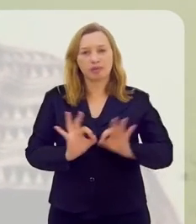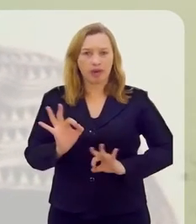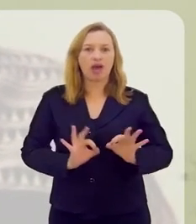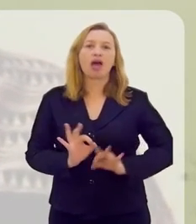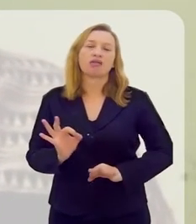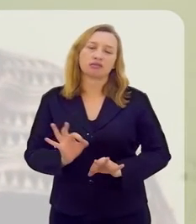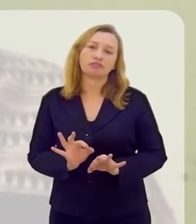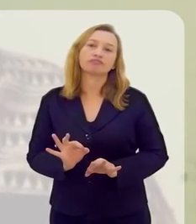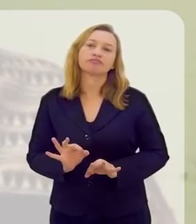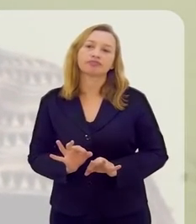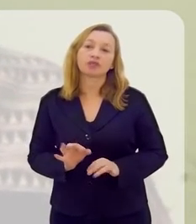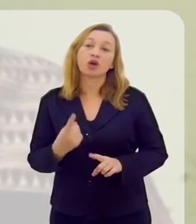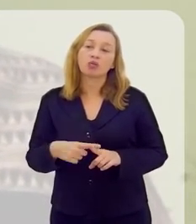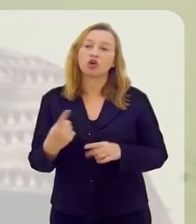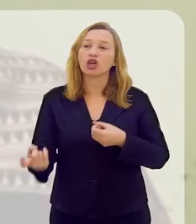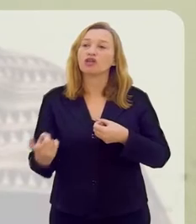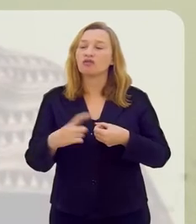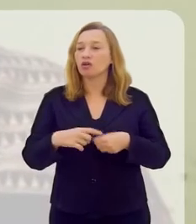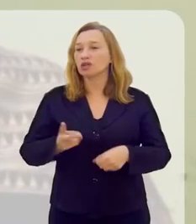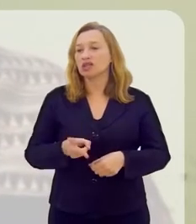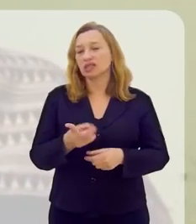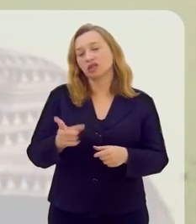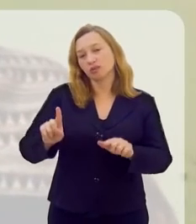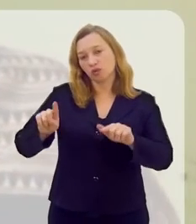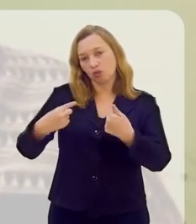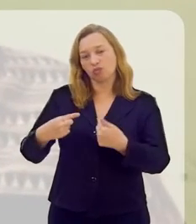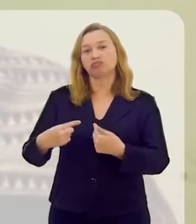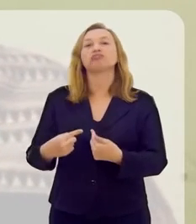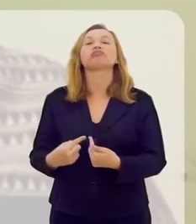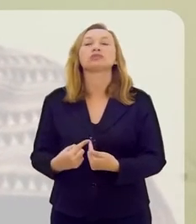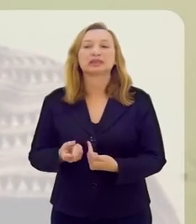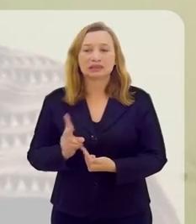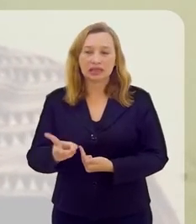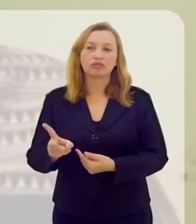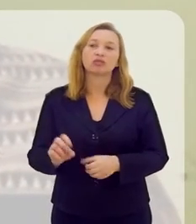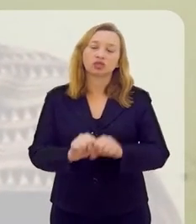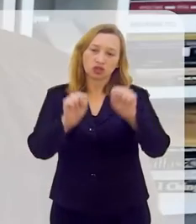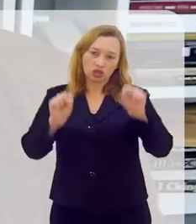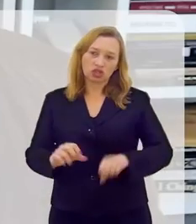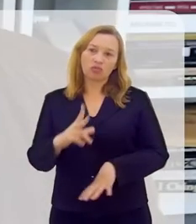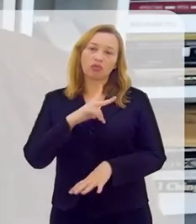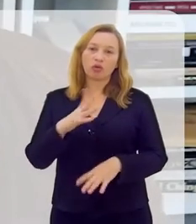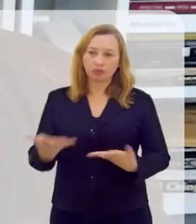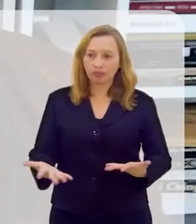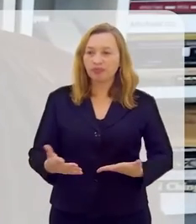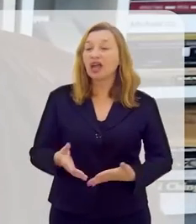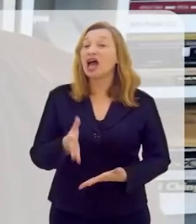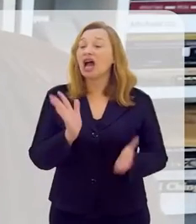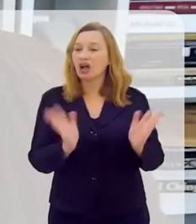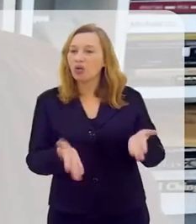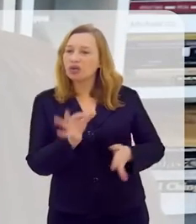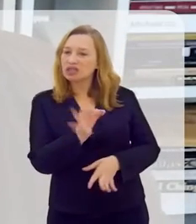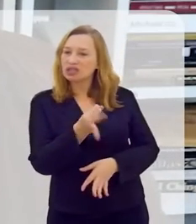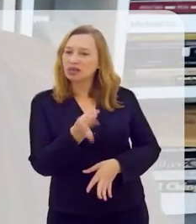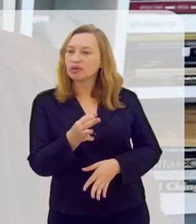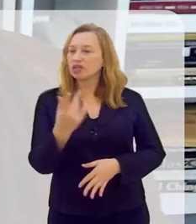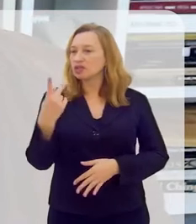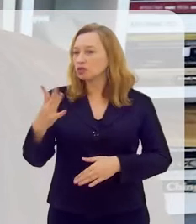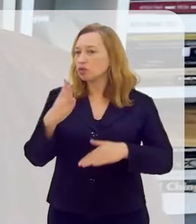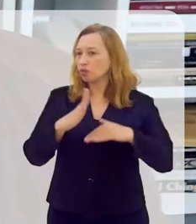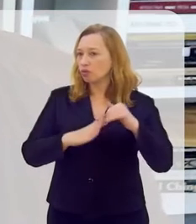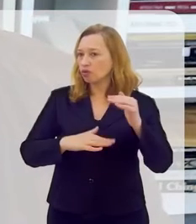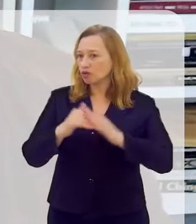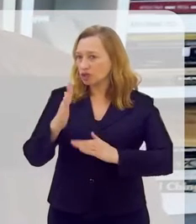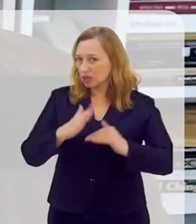preparado, porque ele volta sempre contra você, o próprio sistema. Agora, é evidente que também na sua